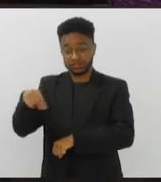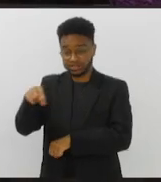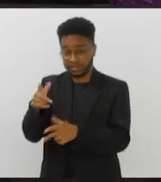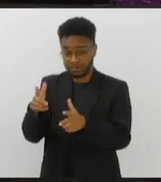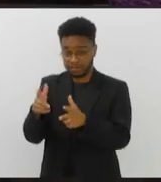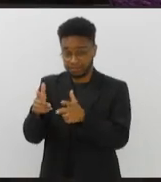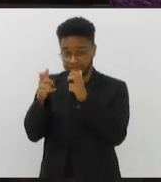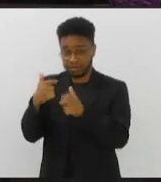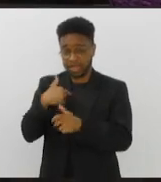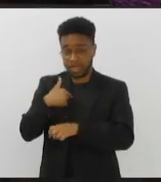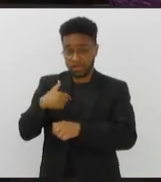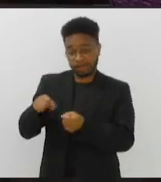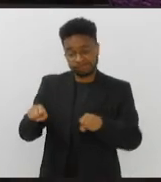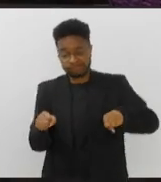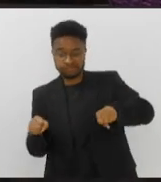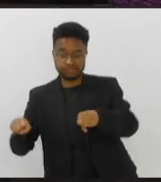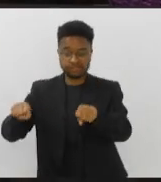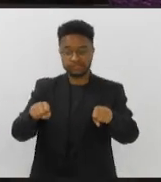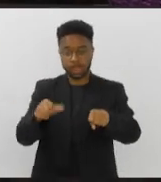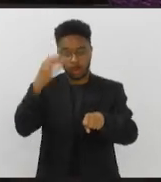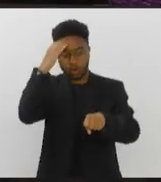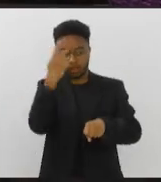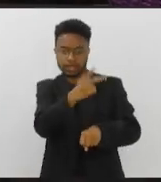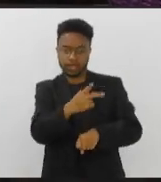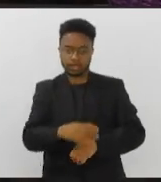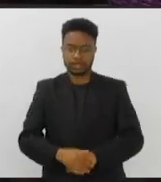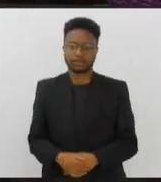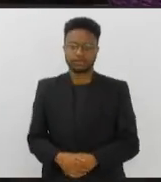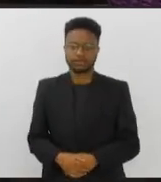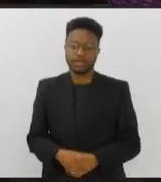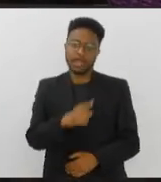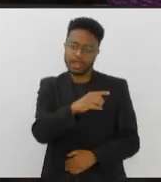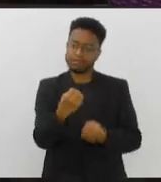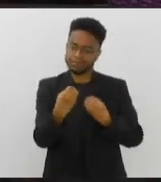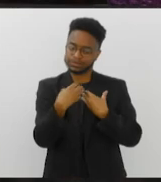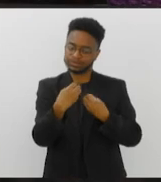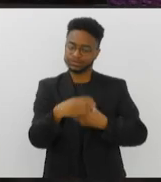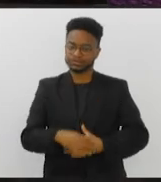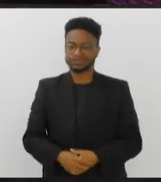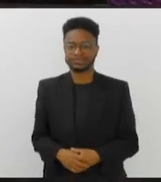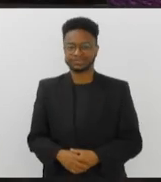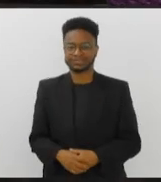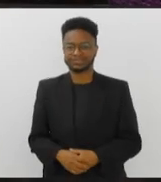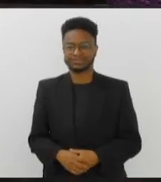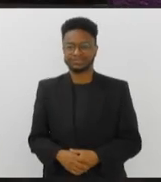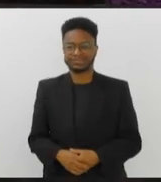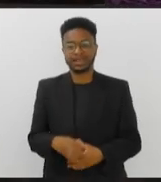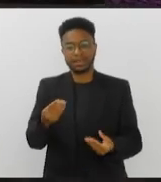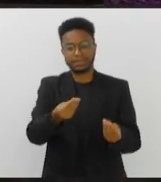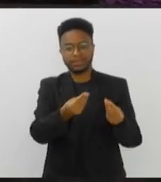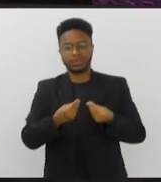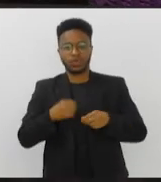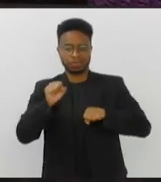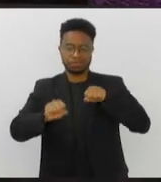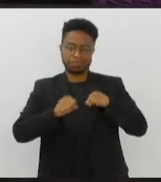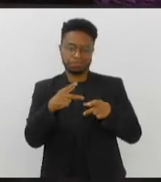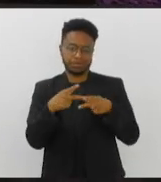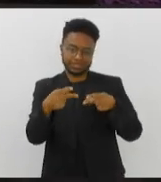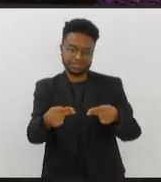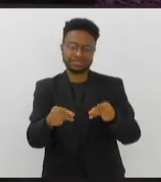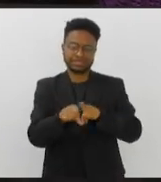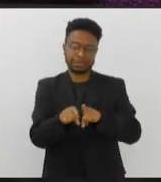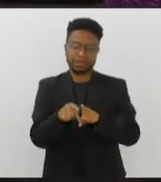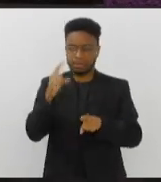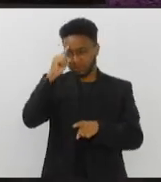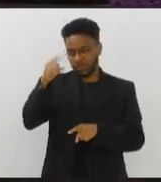rua, de bike, a culpa é do Faé. Faé que me ensinou. Me deu a bike de presente e me colocou na rua